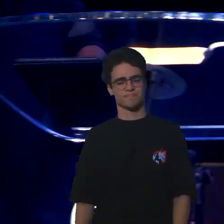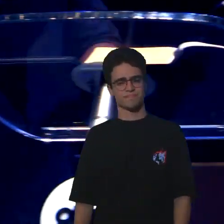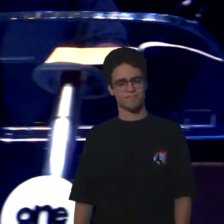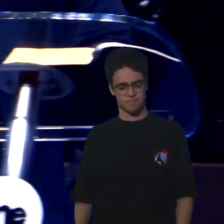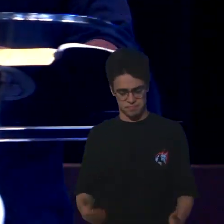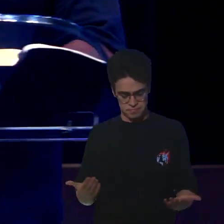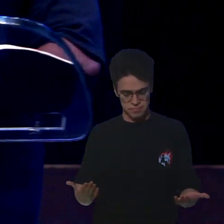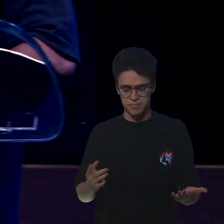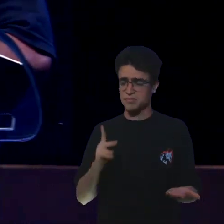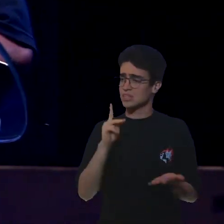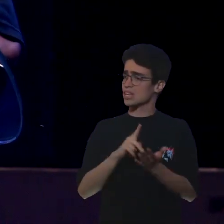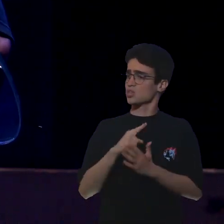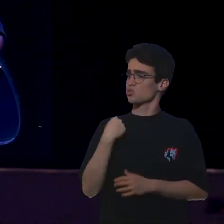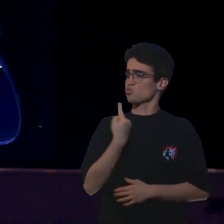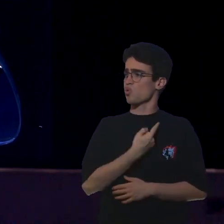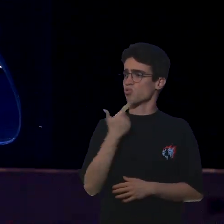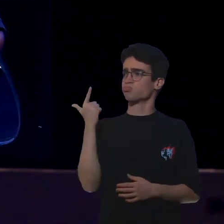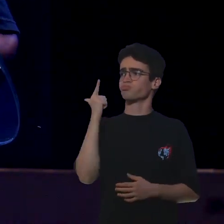Mas a gente só vai